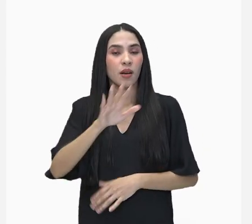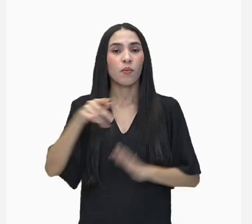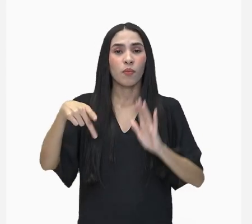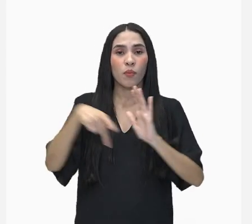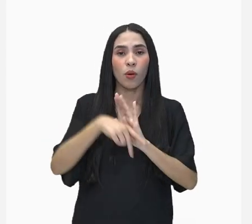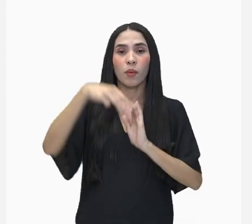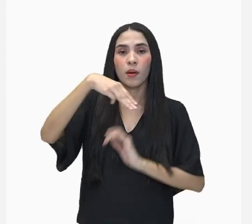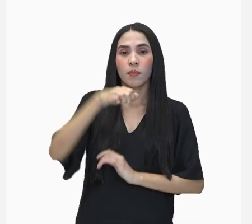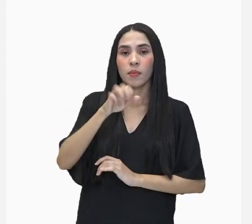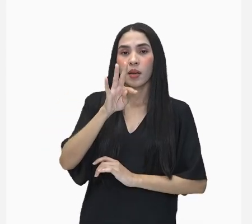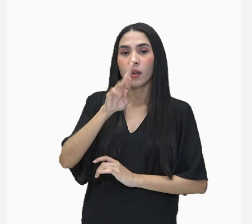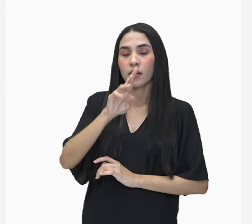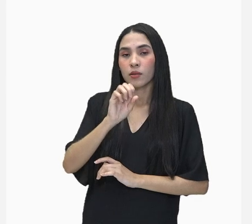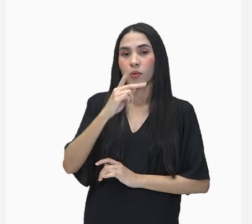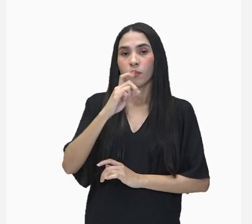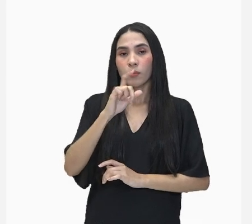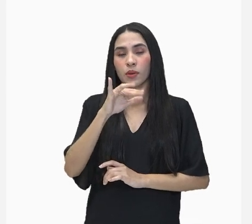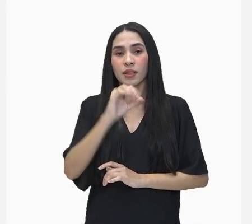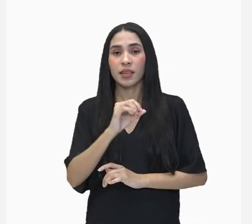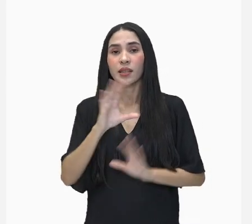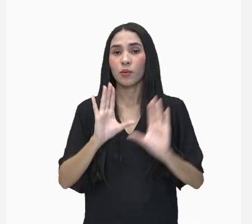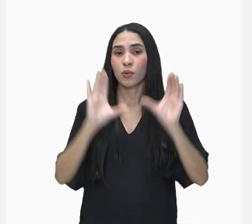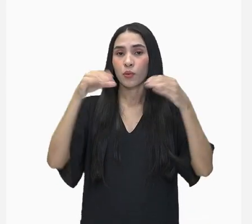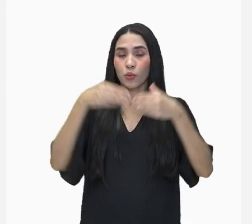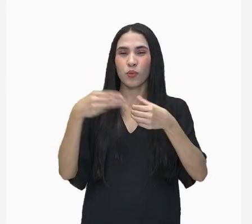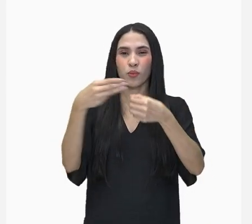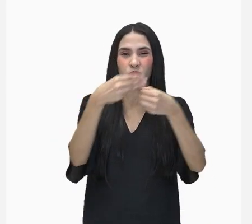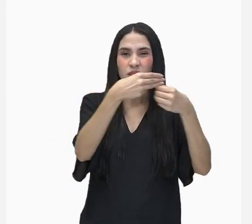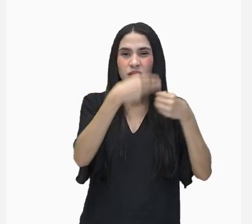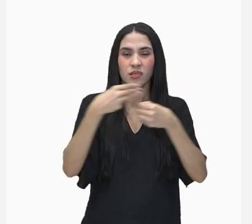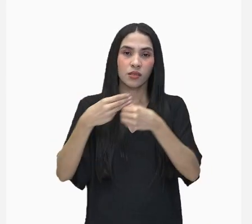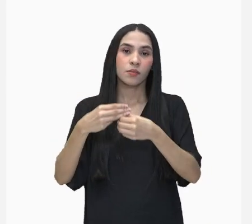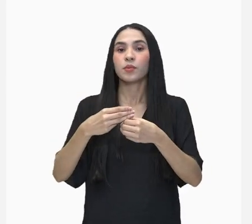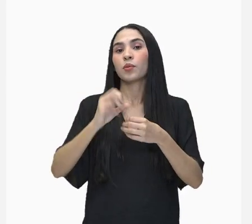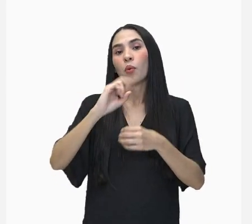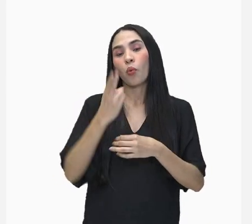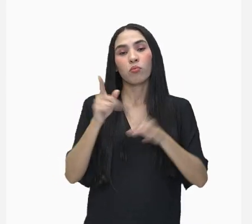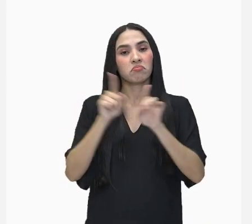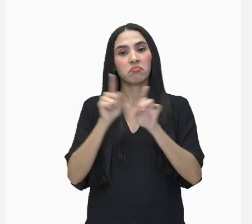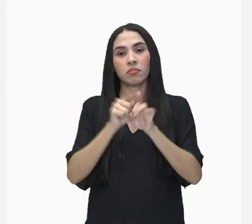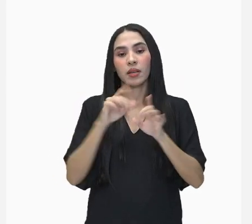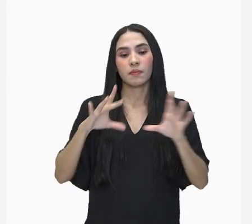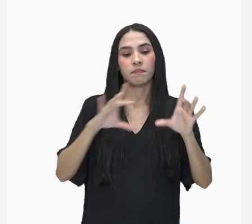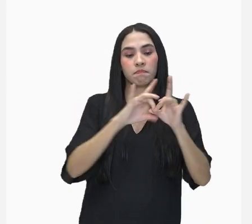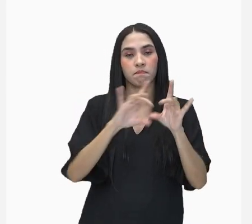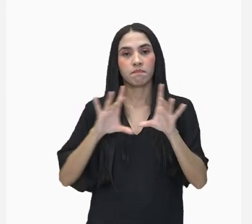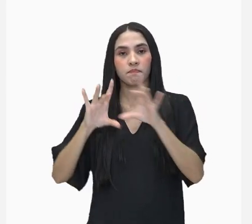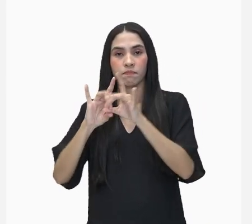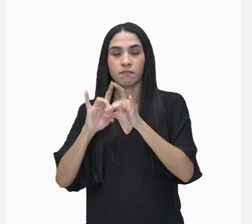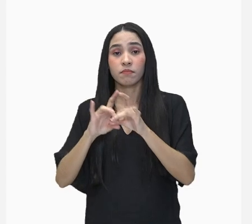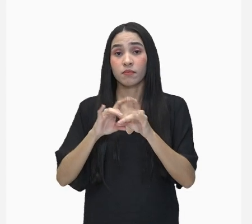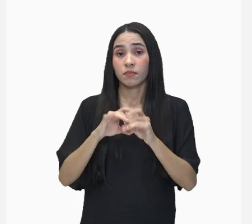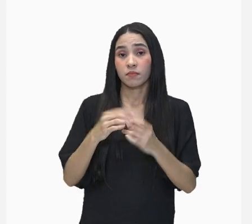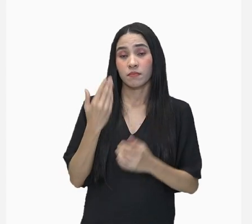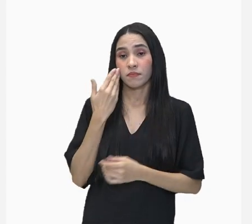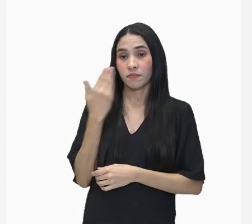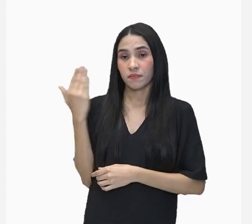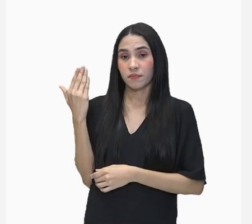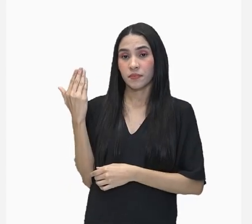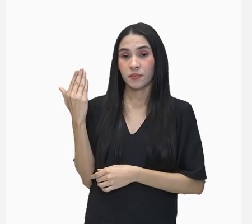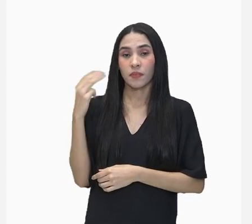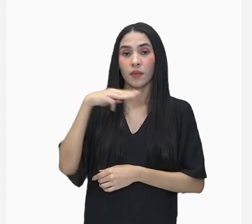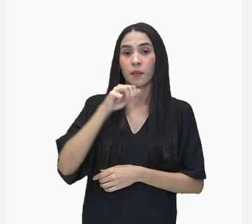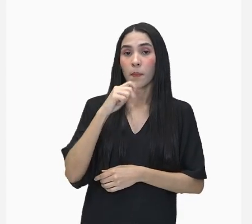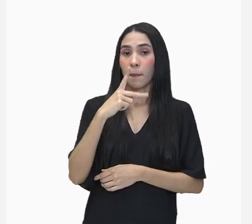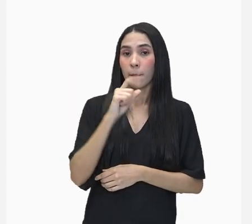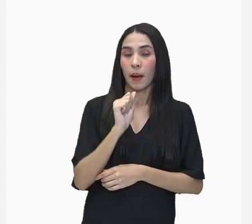ela é constituída por um conjunto de municípios vizinhos ou espacialmente interligados. Então, nesse mapa vocês podem estar acompanhando